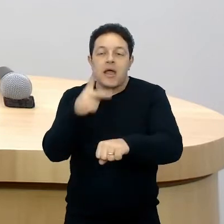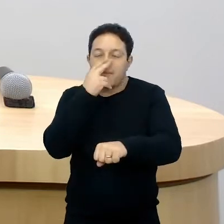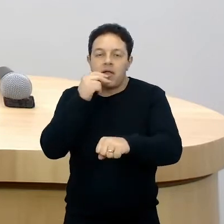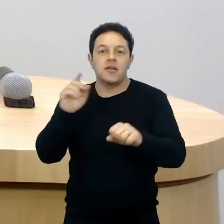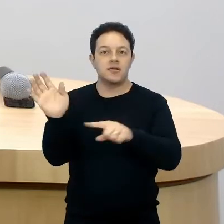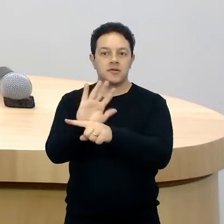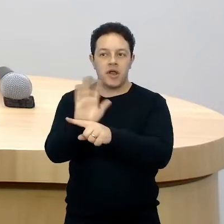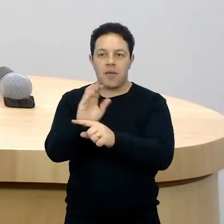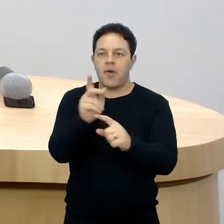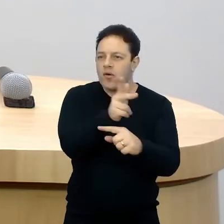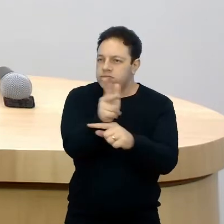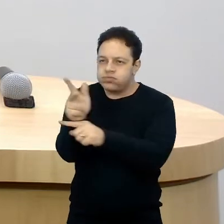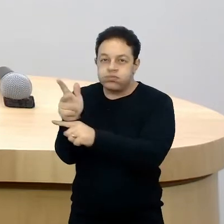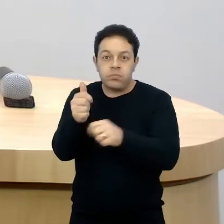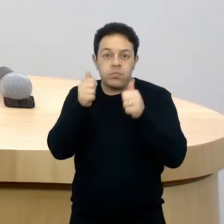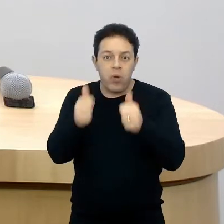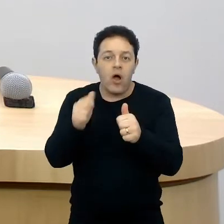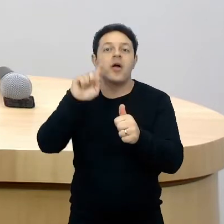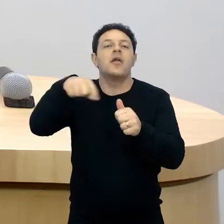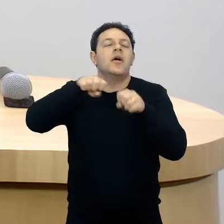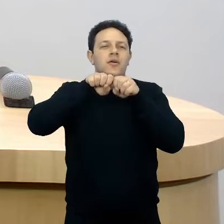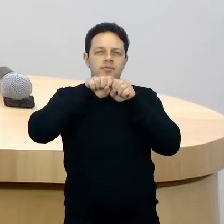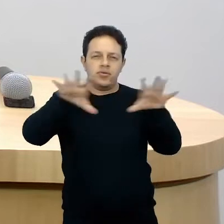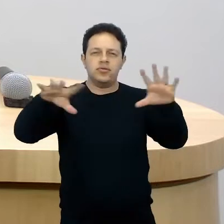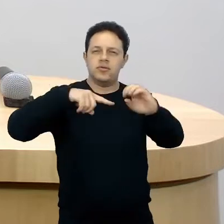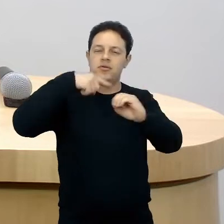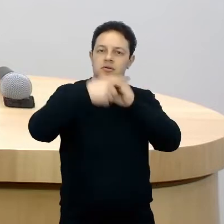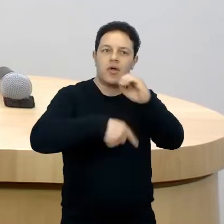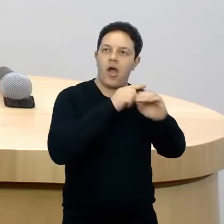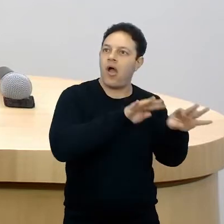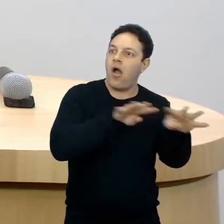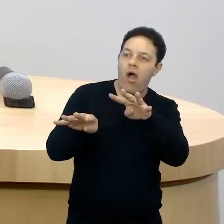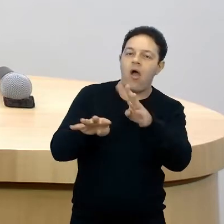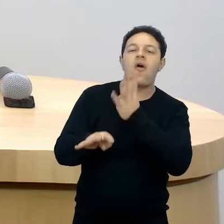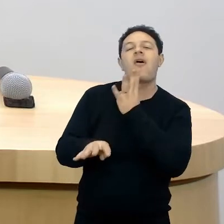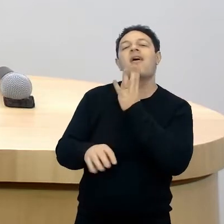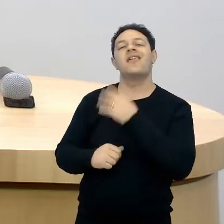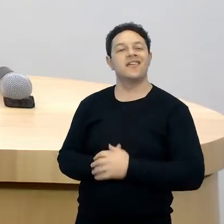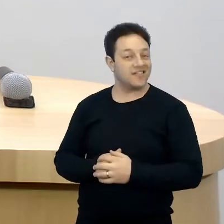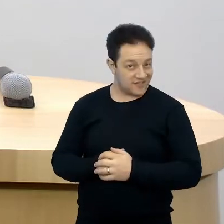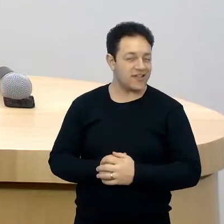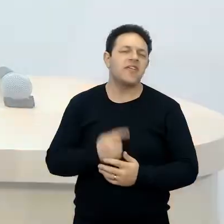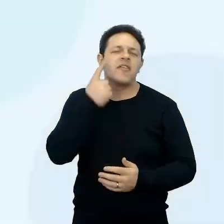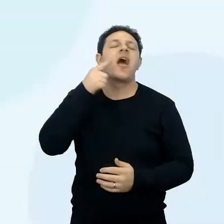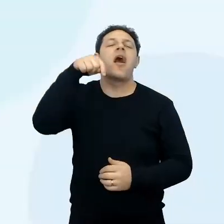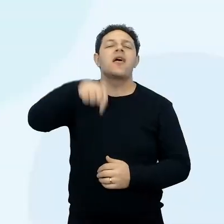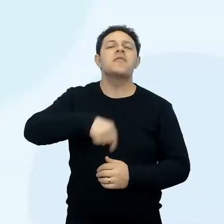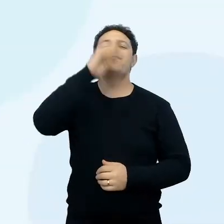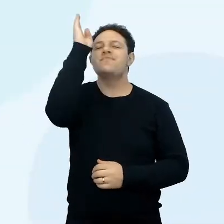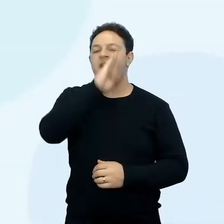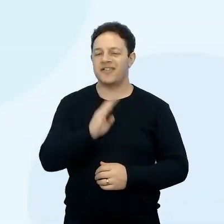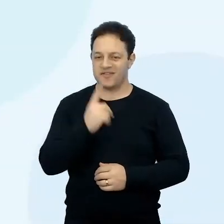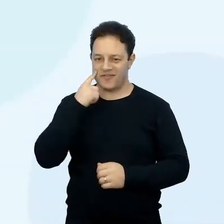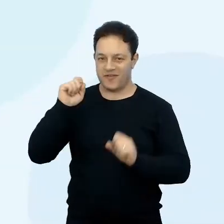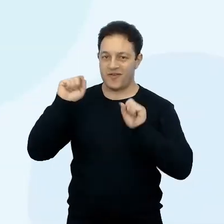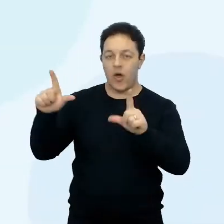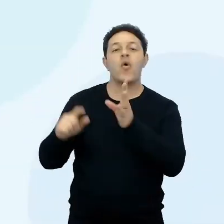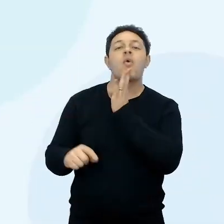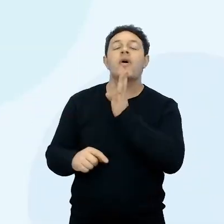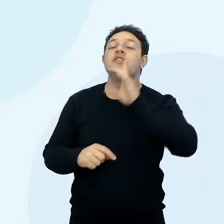a partir dessa linguagem. Vamos falar então um pouco de alguns diretores brasileiros. Bota no LED. Olha lá, a gente vai